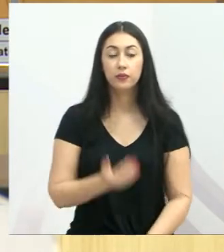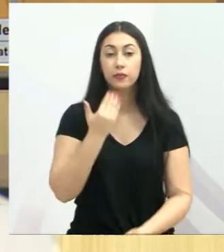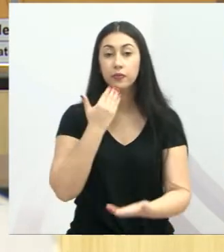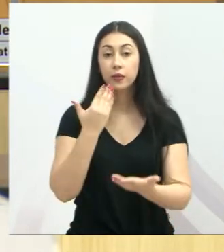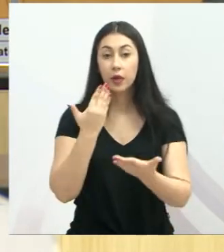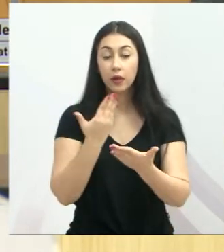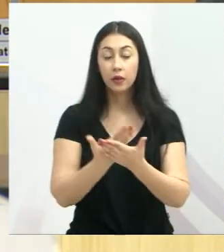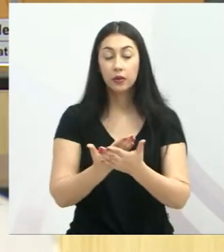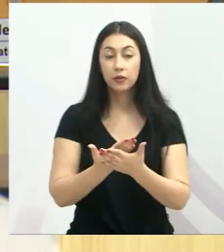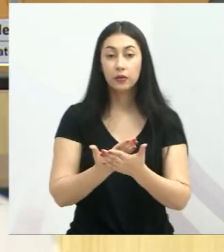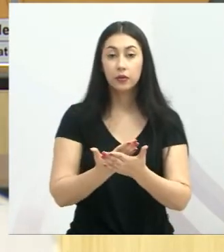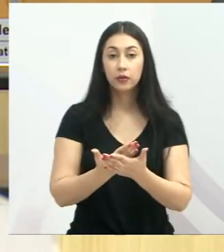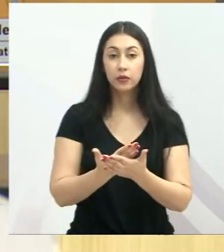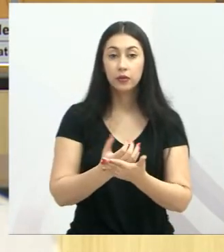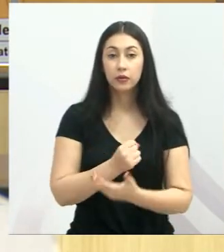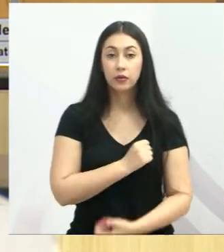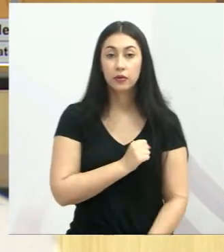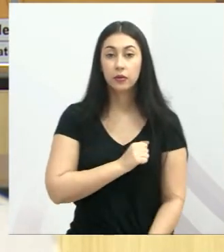Requerimento